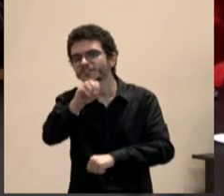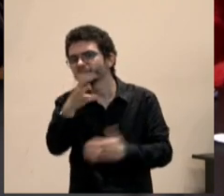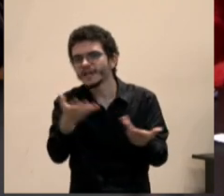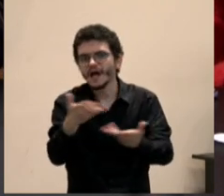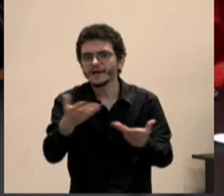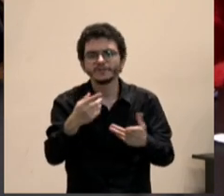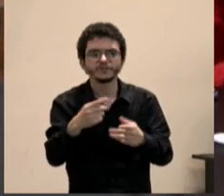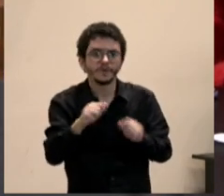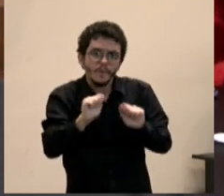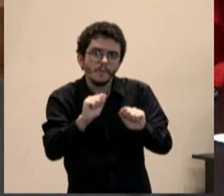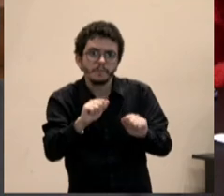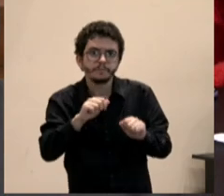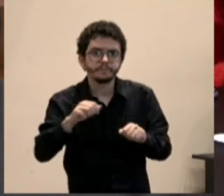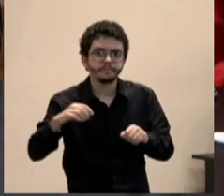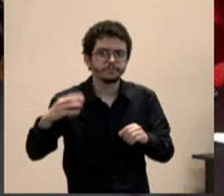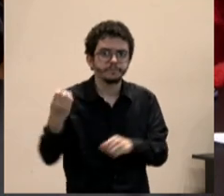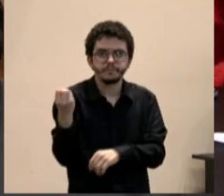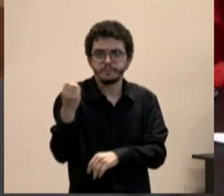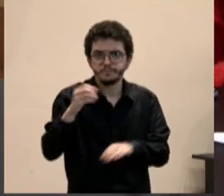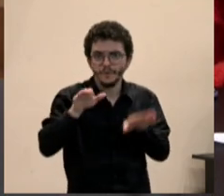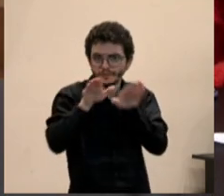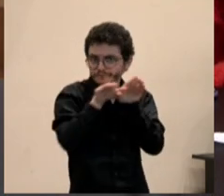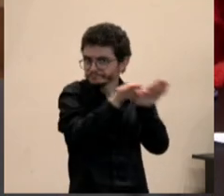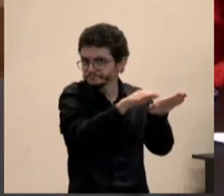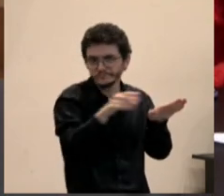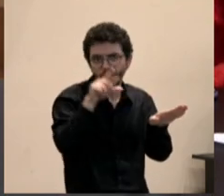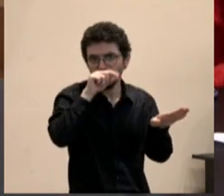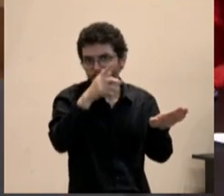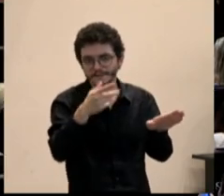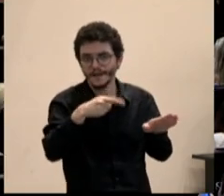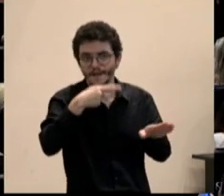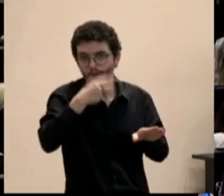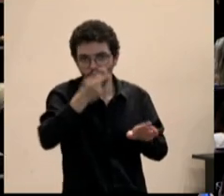muito complicado, não vou falar o local,